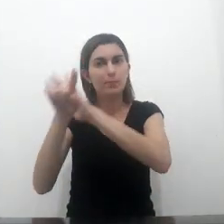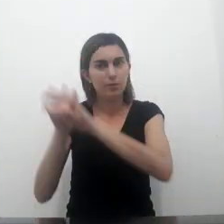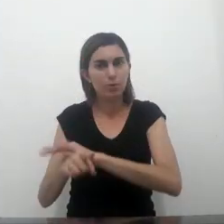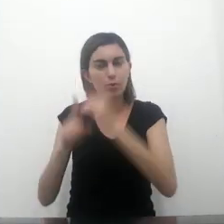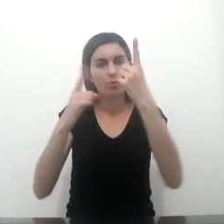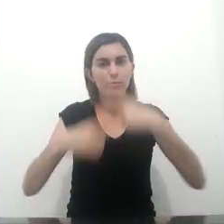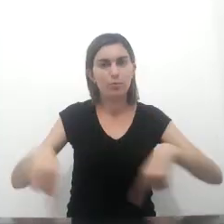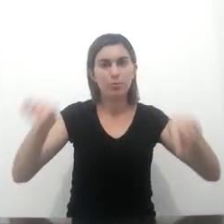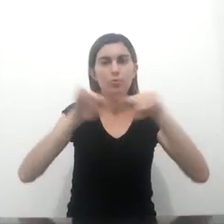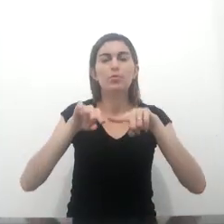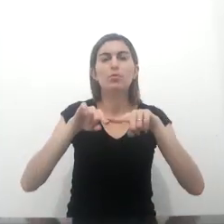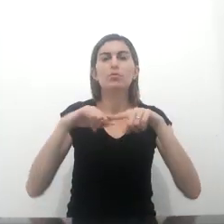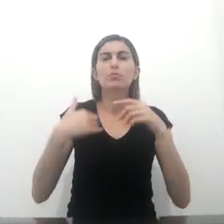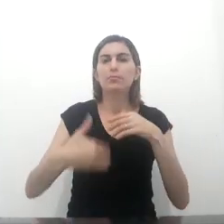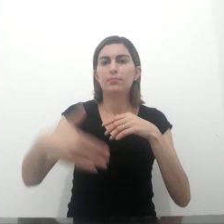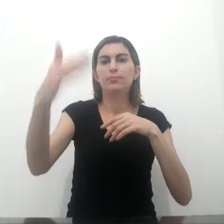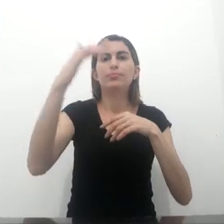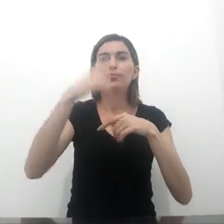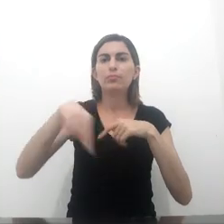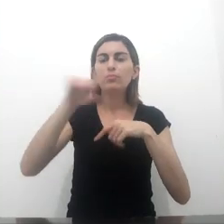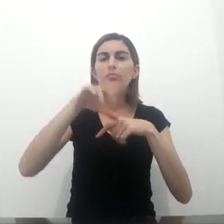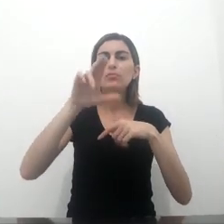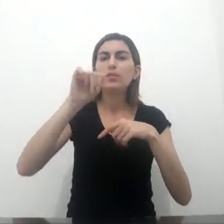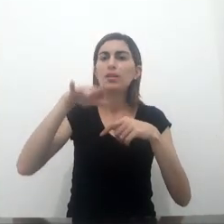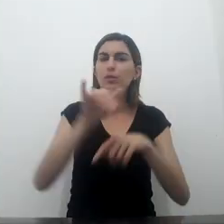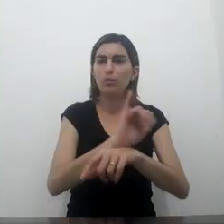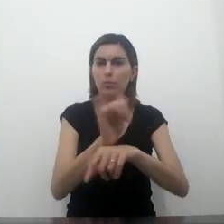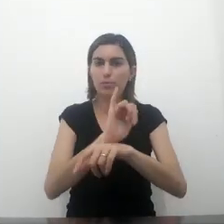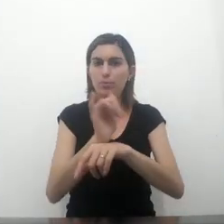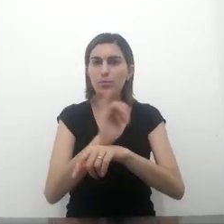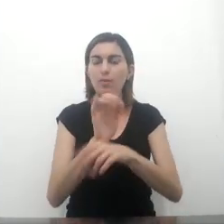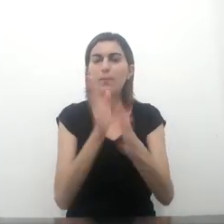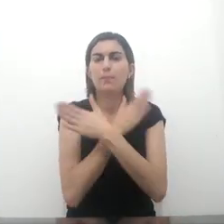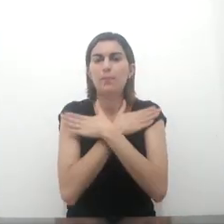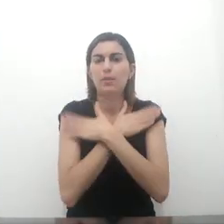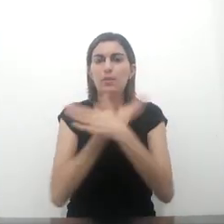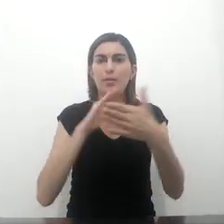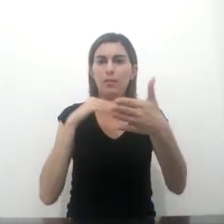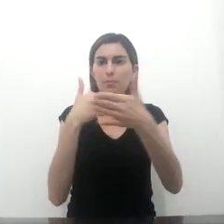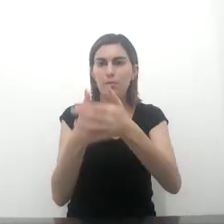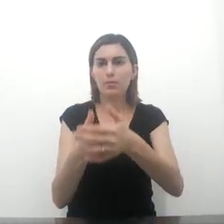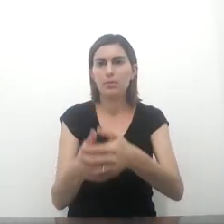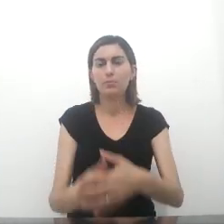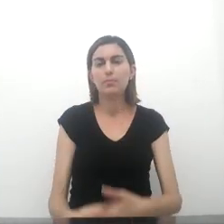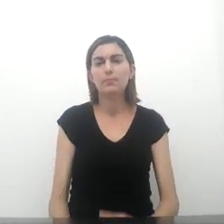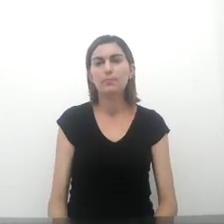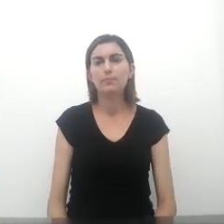pode perguntar a nós através dos nossos canais no YouTube. Forte abraço e até a próxima.